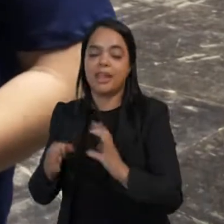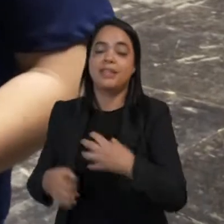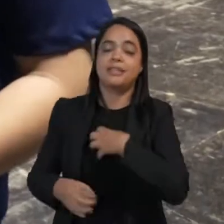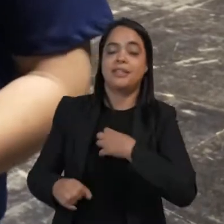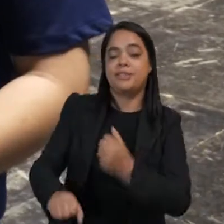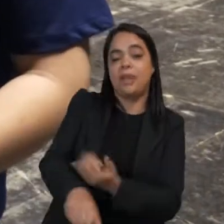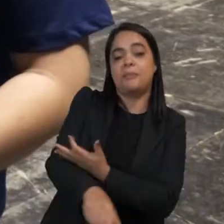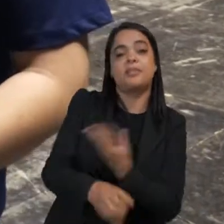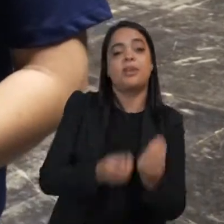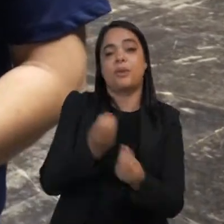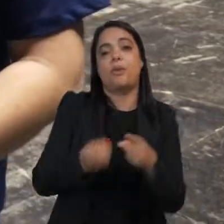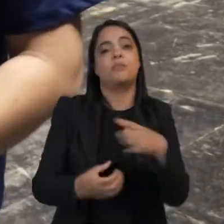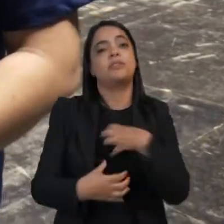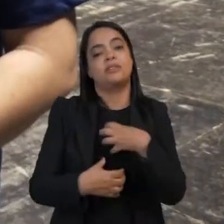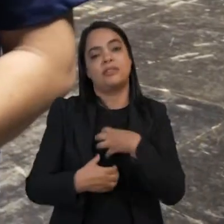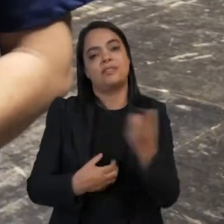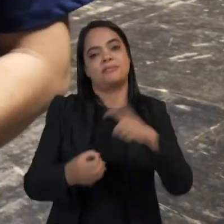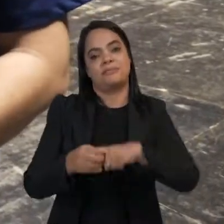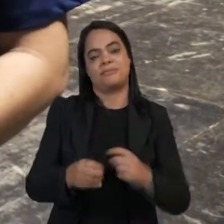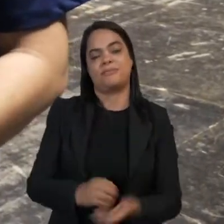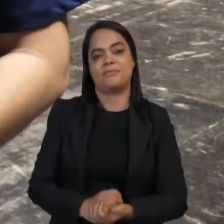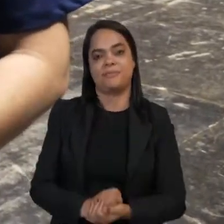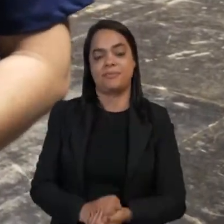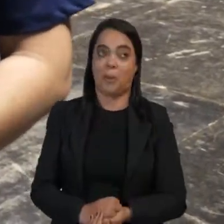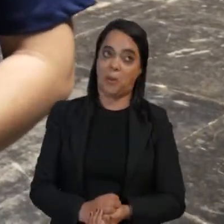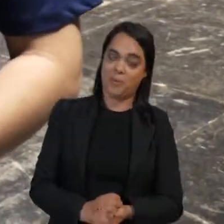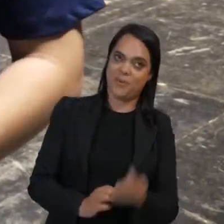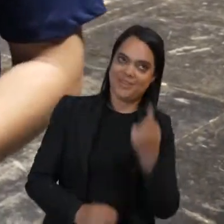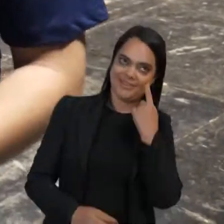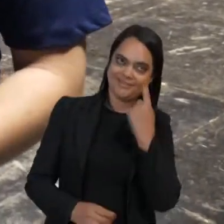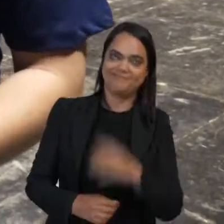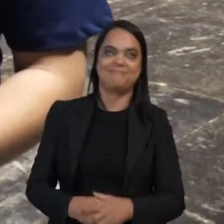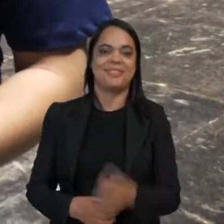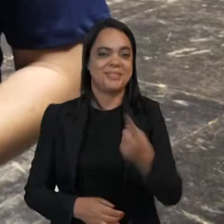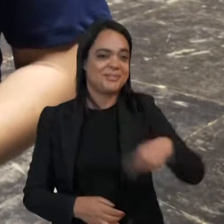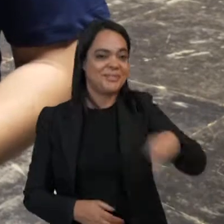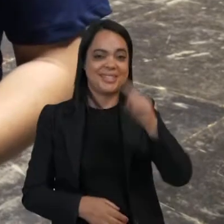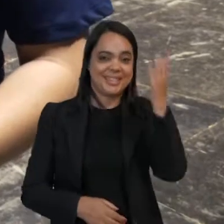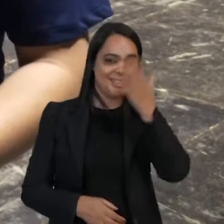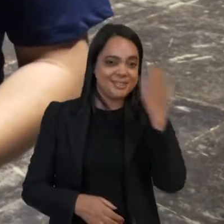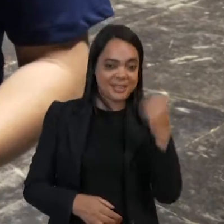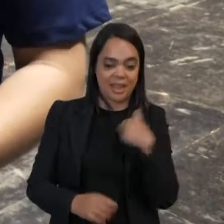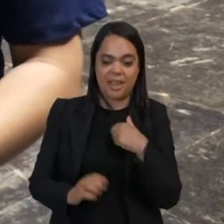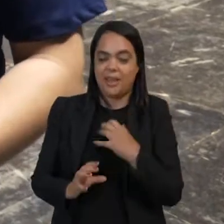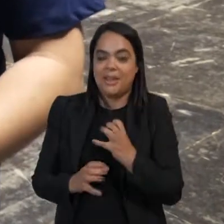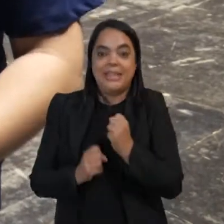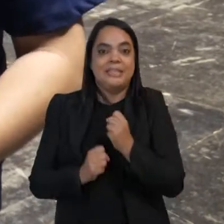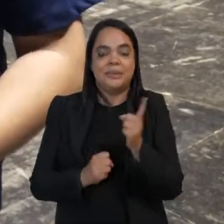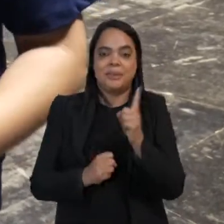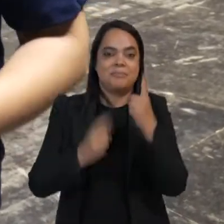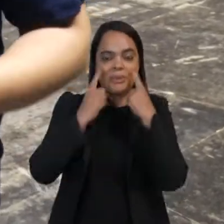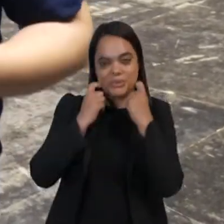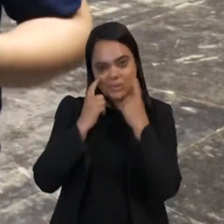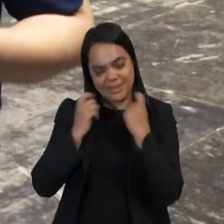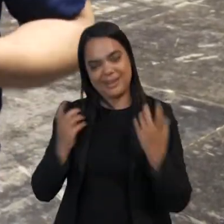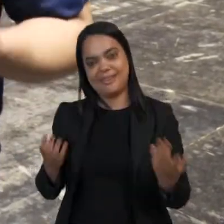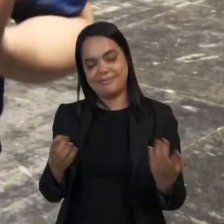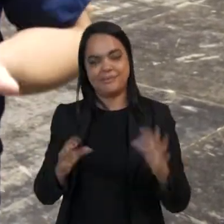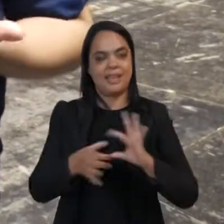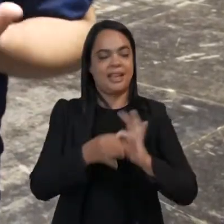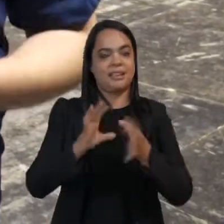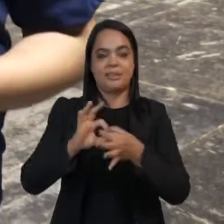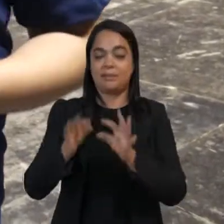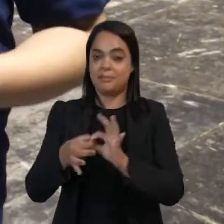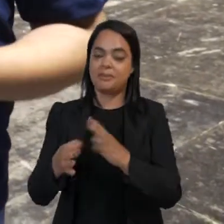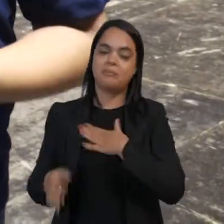emocionado. Como é que tá o seu coração pra esse retorno? Olha, é porque vocês não viram ali, mas eu tava segurando pra não chorar. Essa